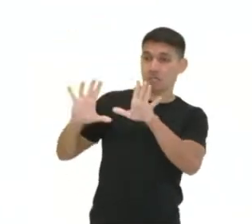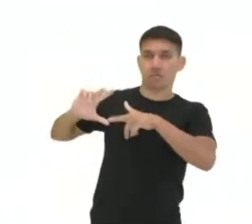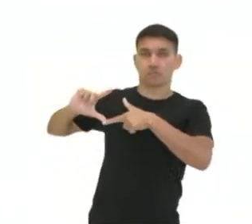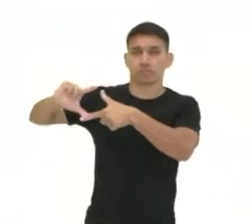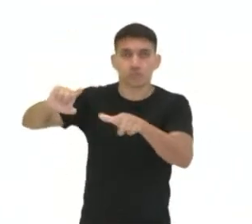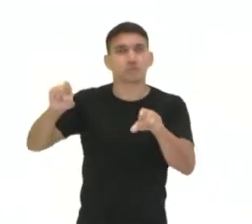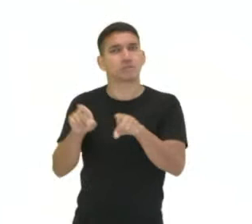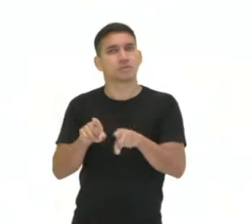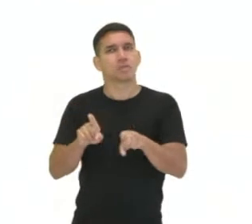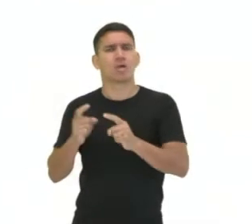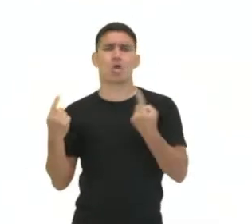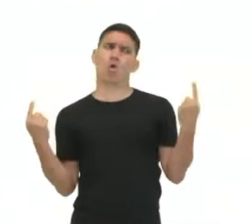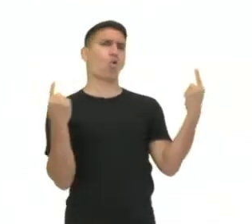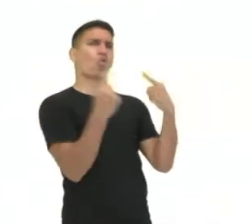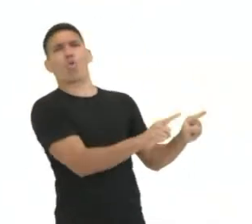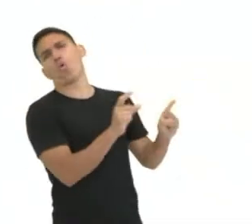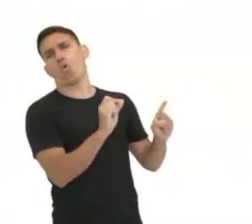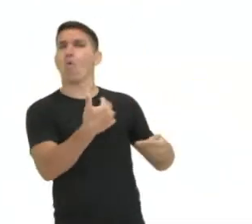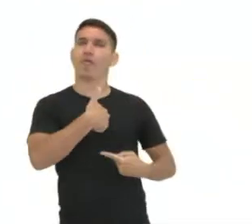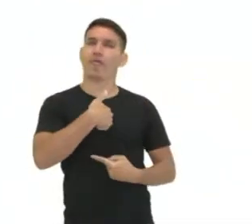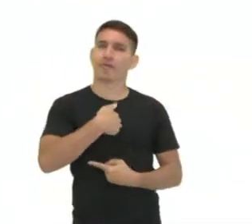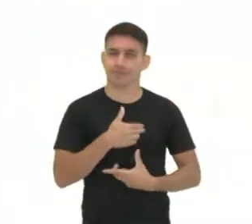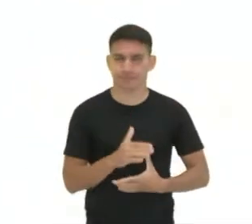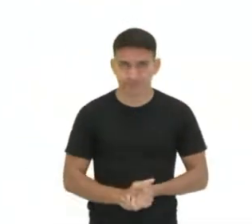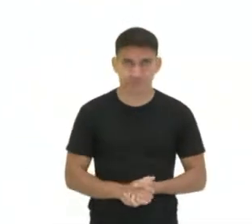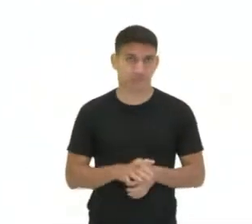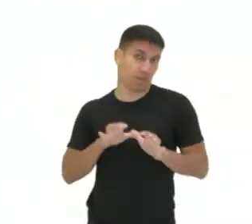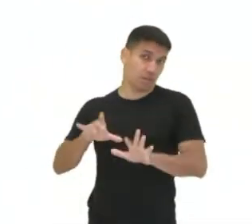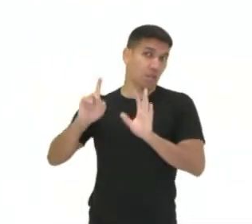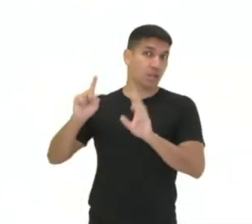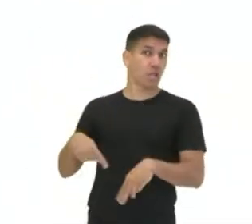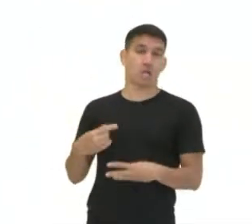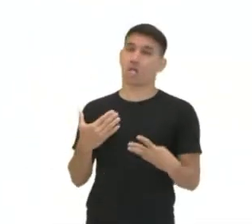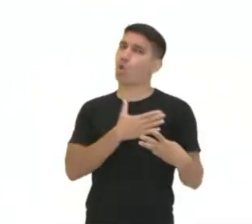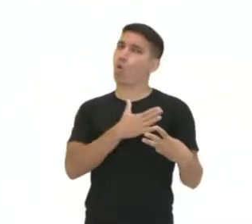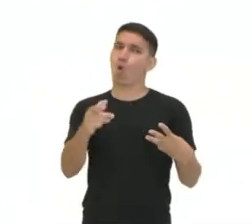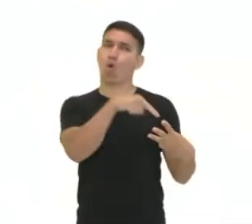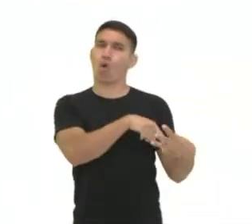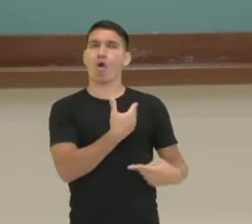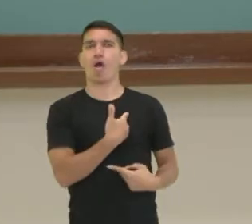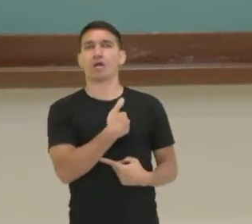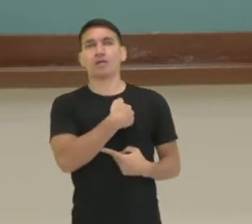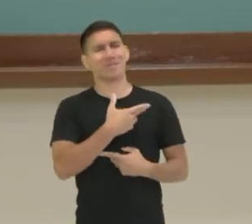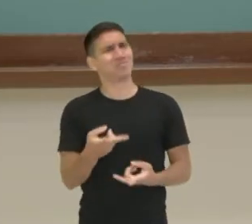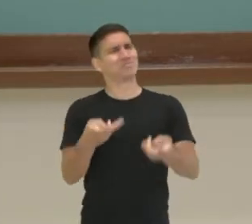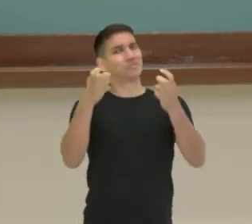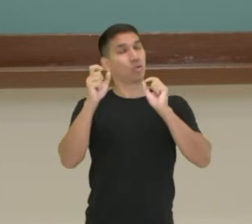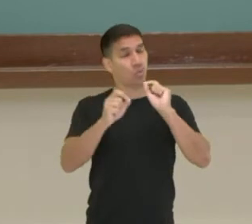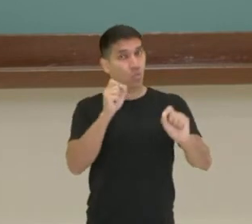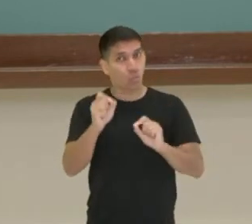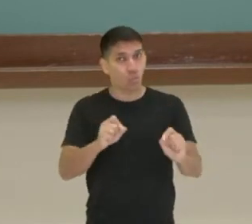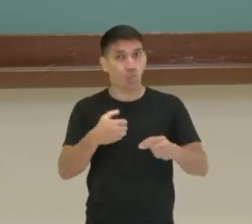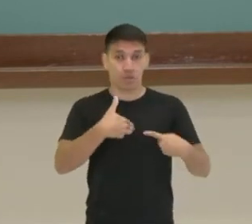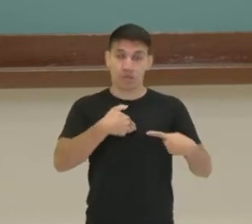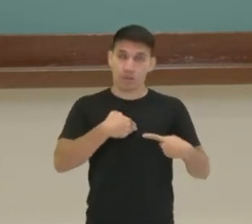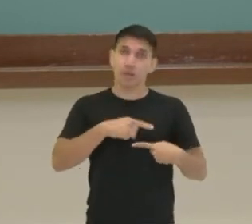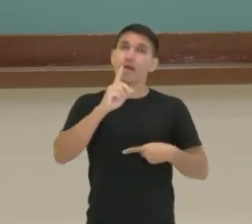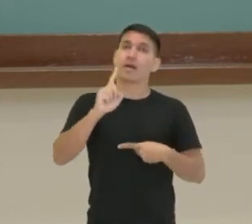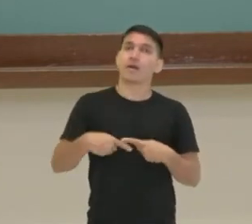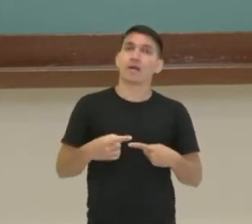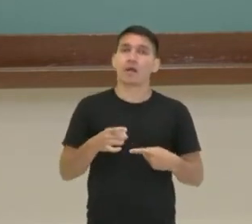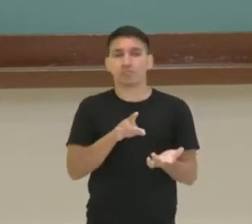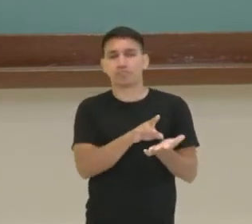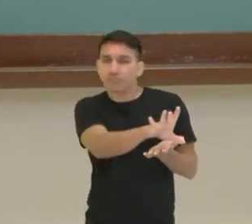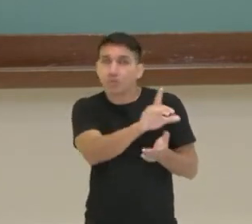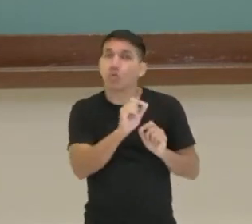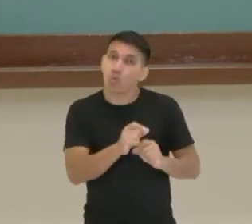e radicalmente contra o Getúlio Vargas. Esse é o pessoal que não gostava. Então veja como Getúlio Vargas, apesar de ter sido deposto,